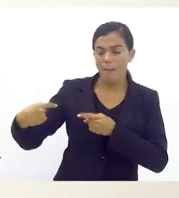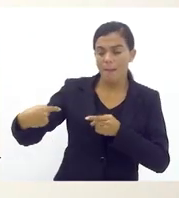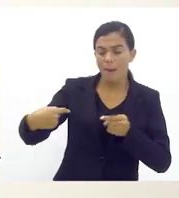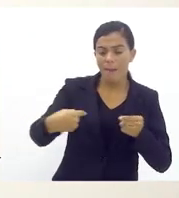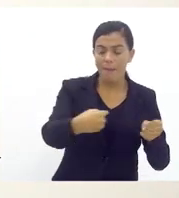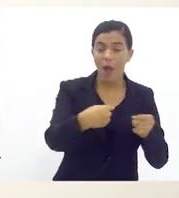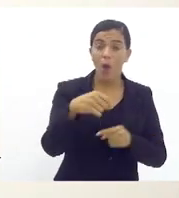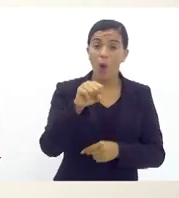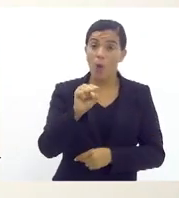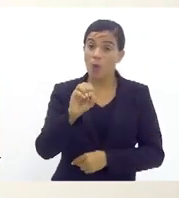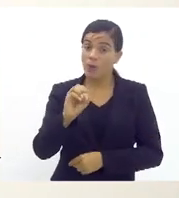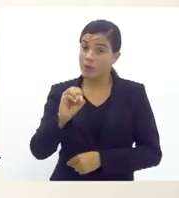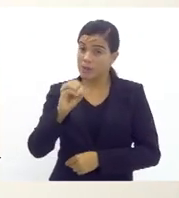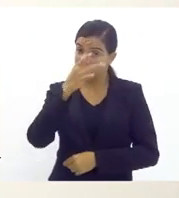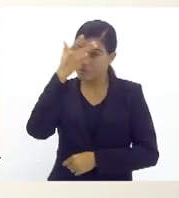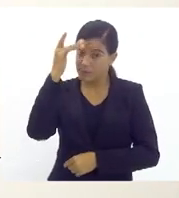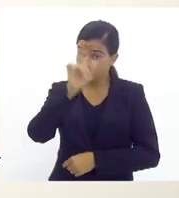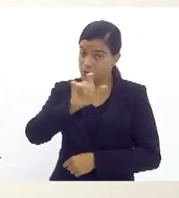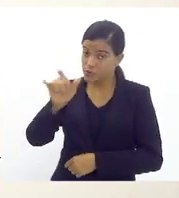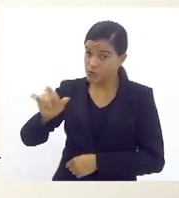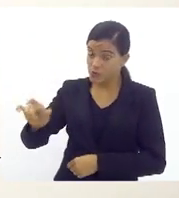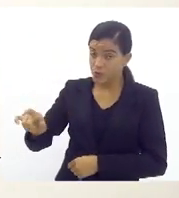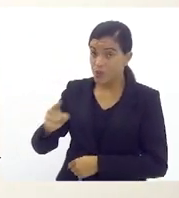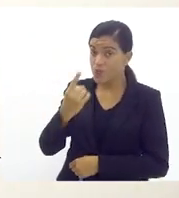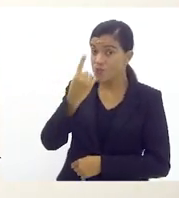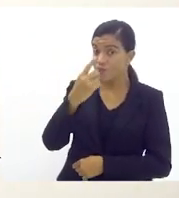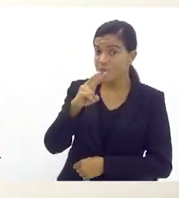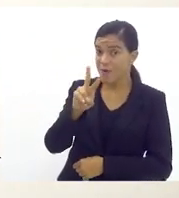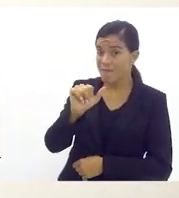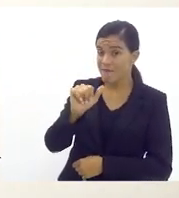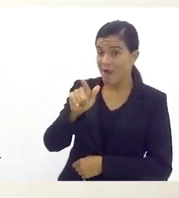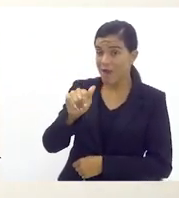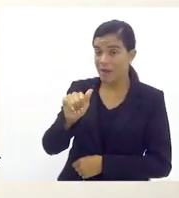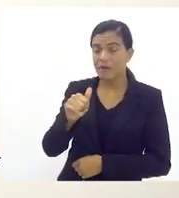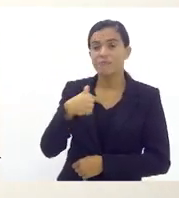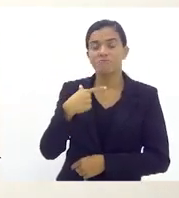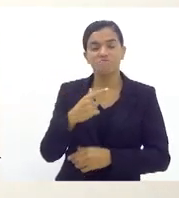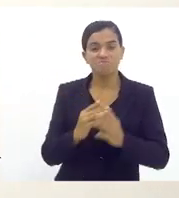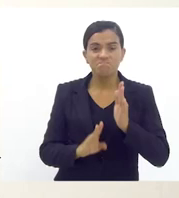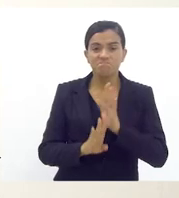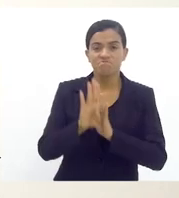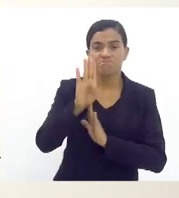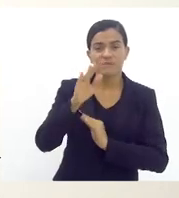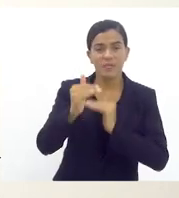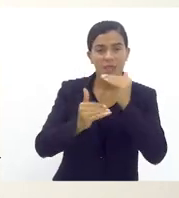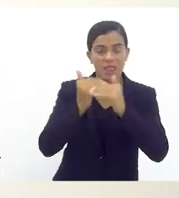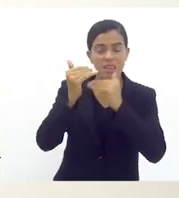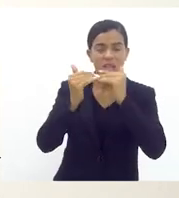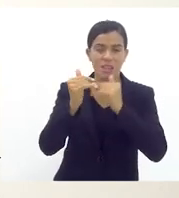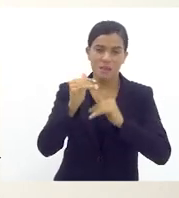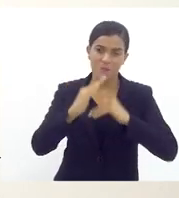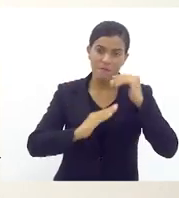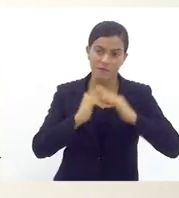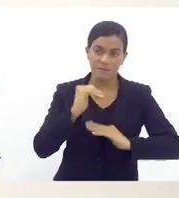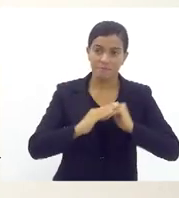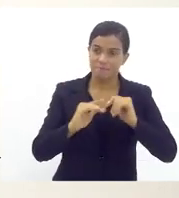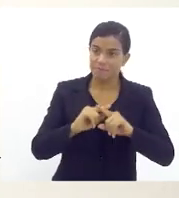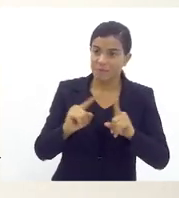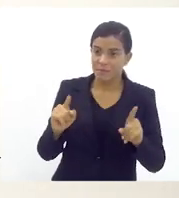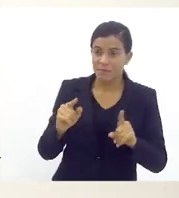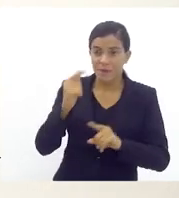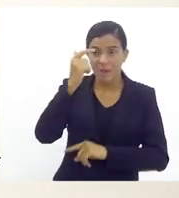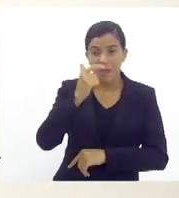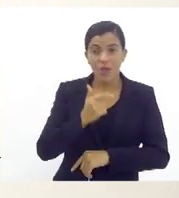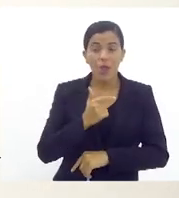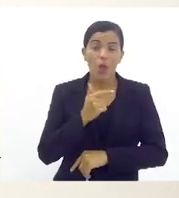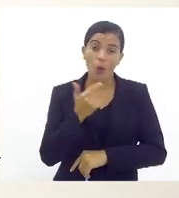uma vaga, né, de capacitação ali e engajamento de carreira. E, por incrível que pareça, eu fui uma